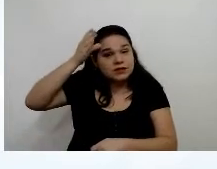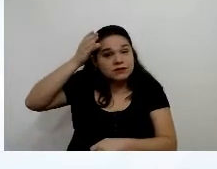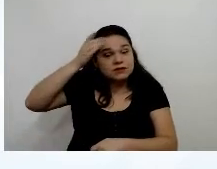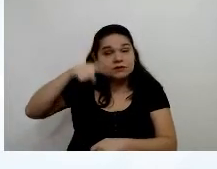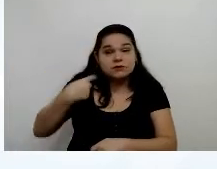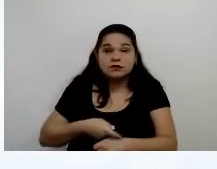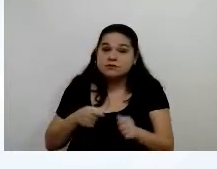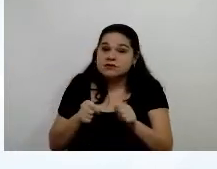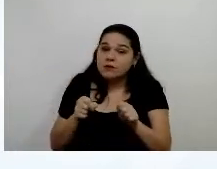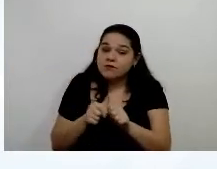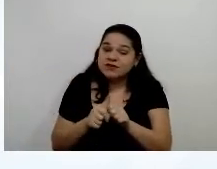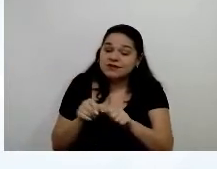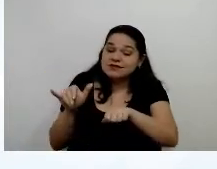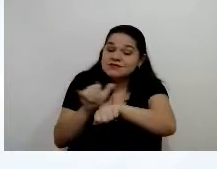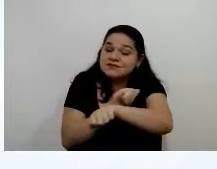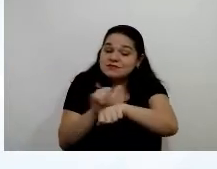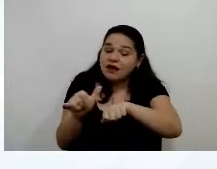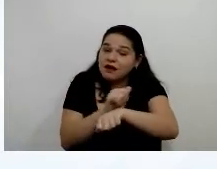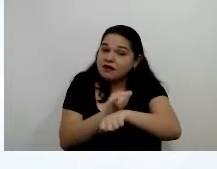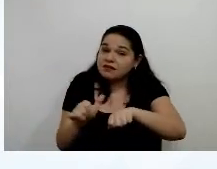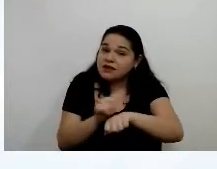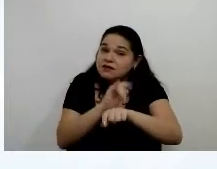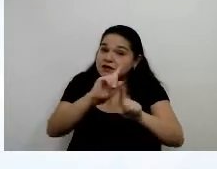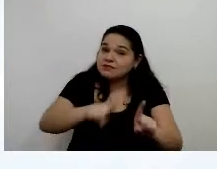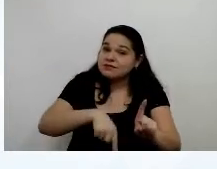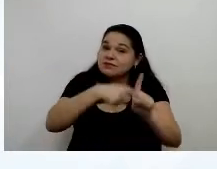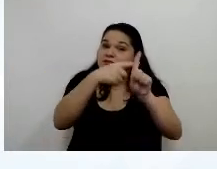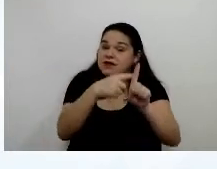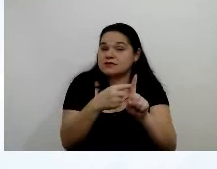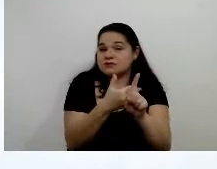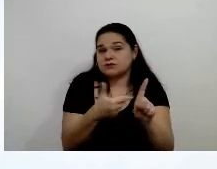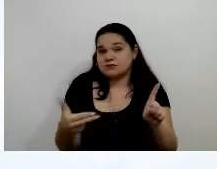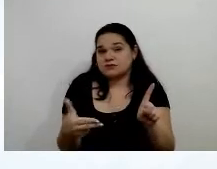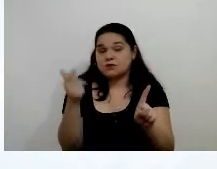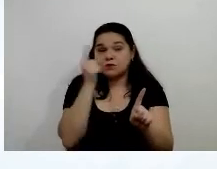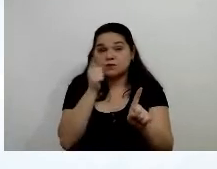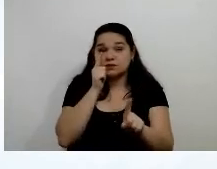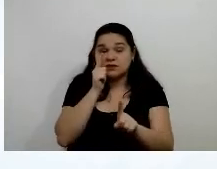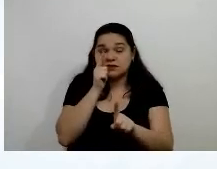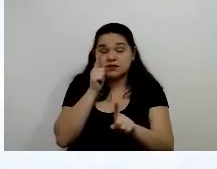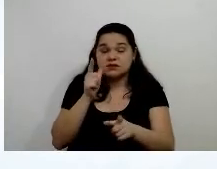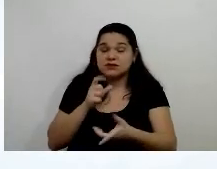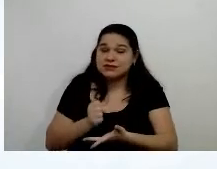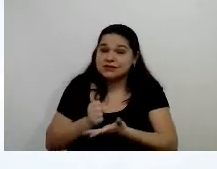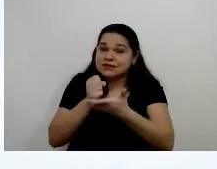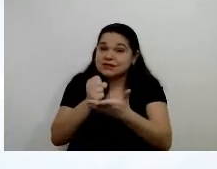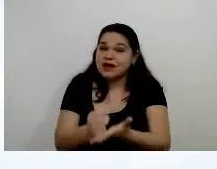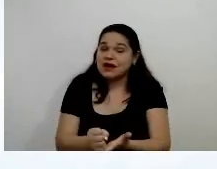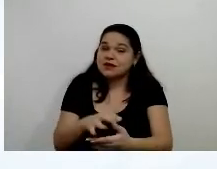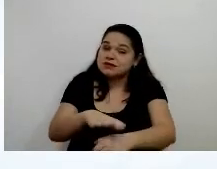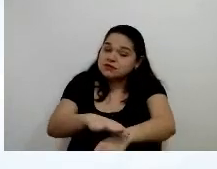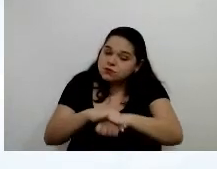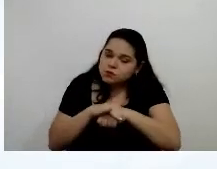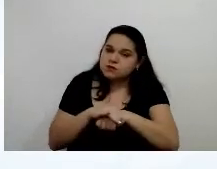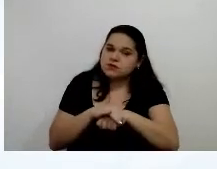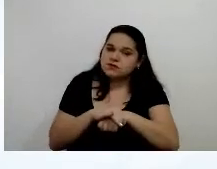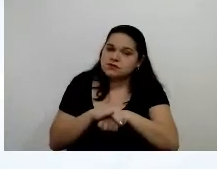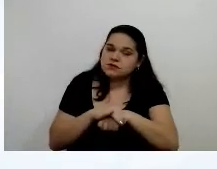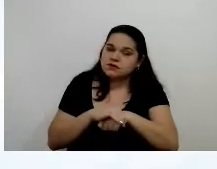adotar medidas que possam realmente dar mais garantia de que o vírus não vai se